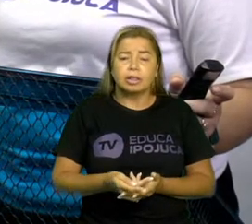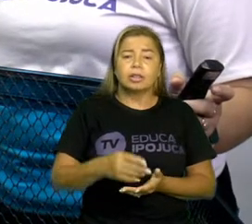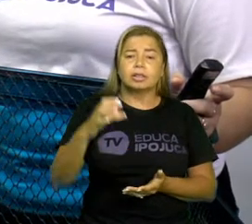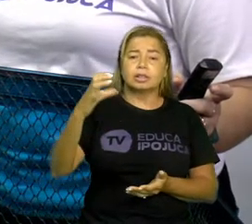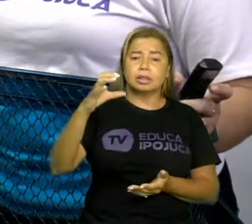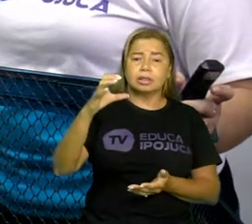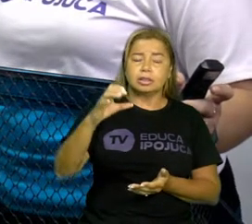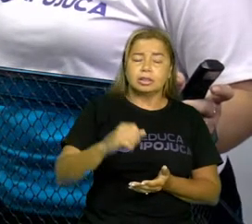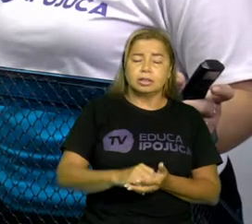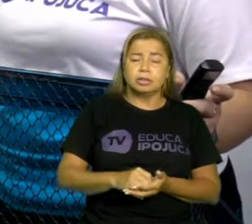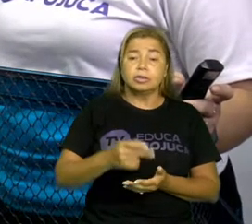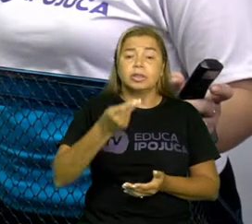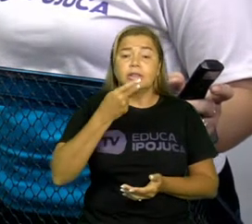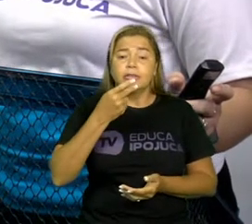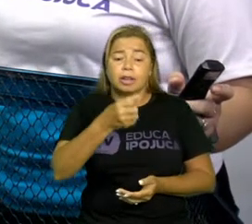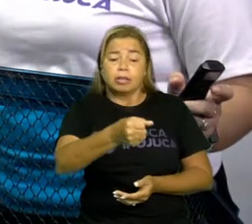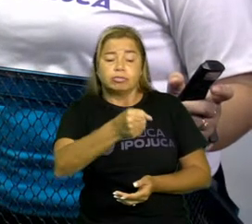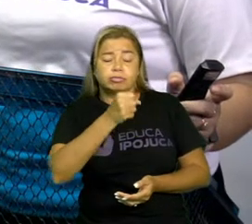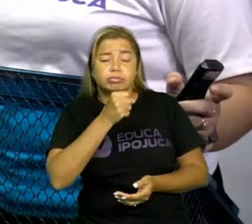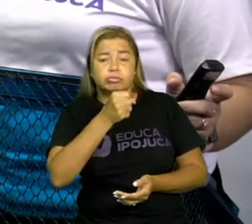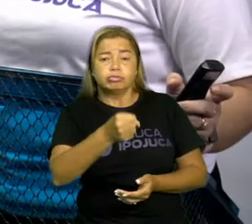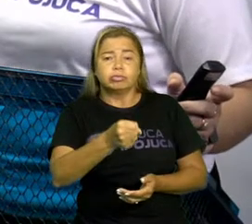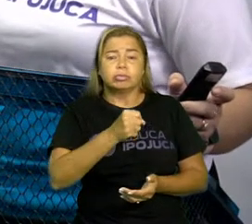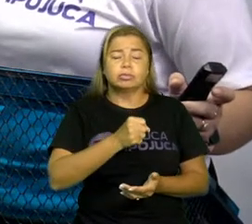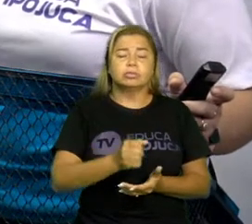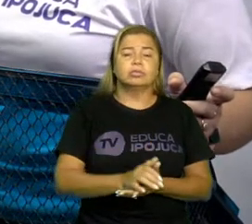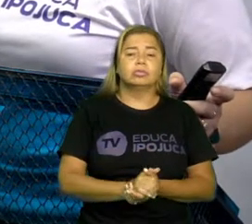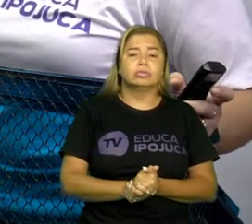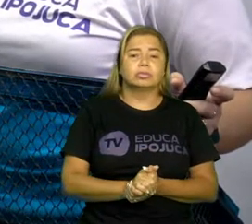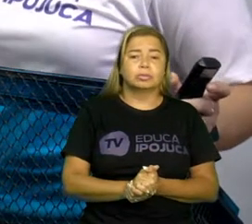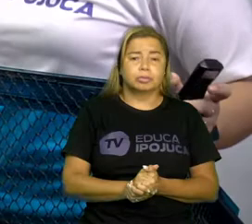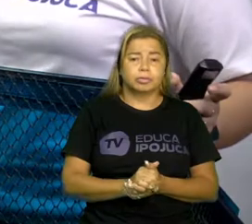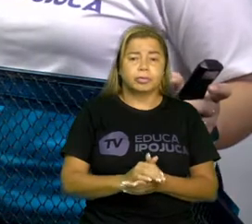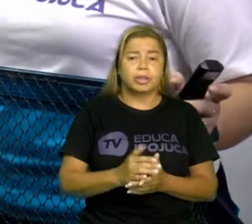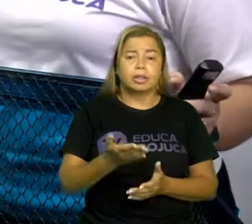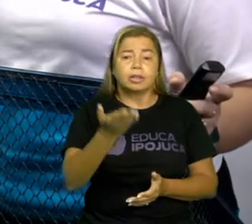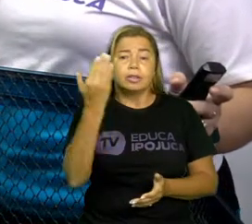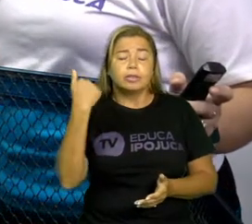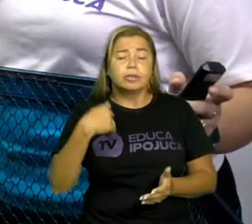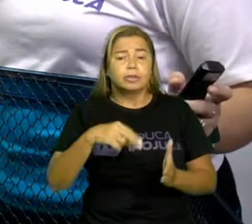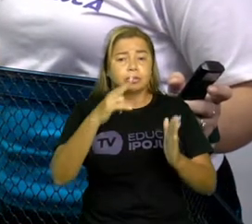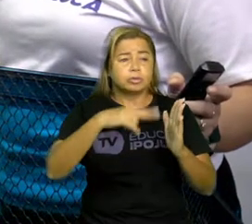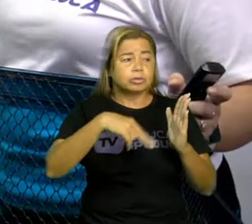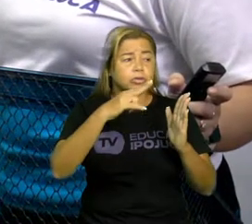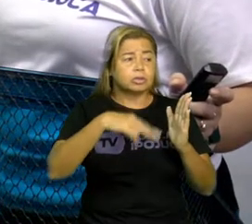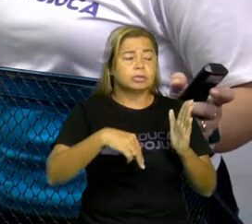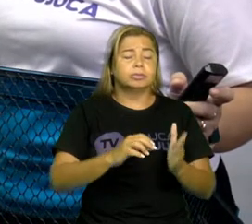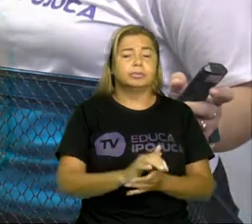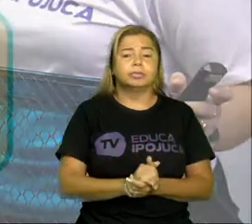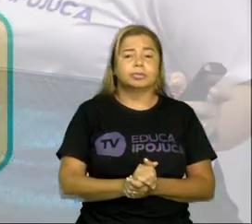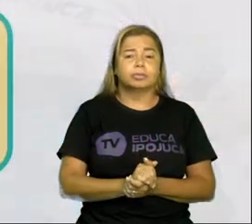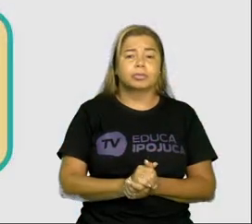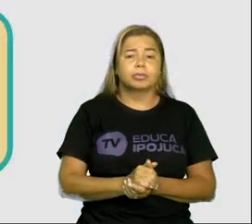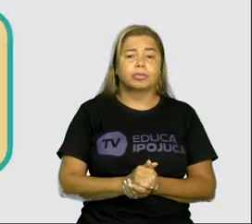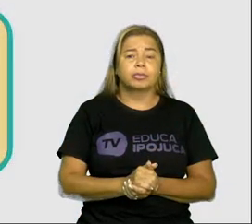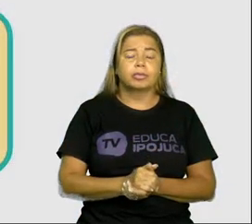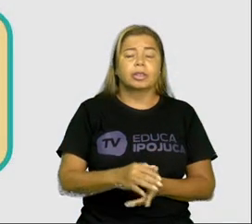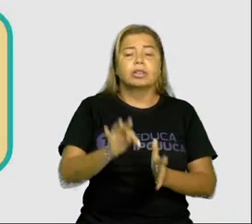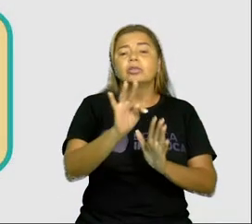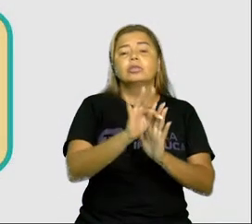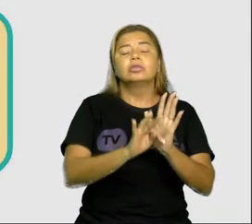discurso jornalístico. Então, vamos ler o que está escrito aí no primeiro retângulo. Os textos de